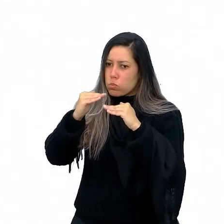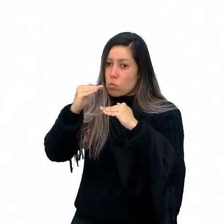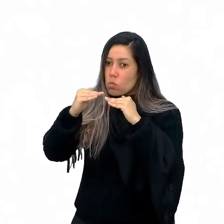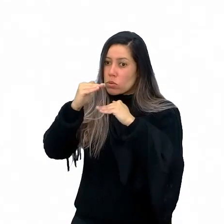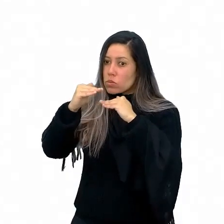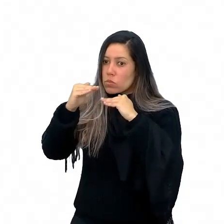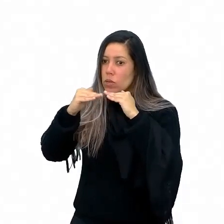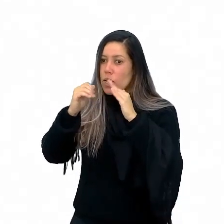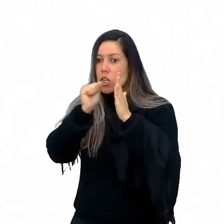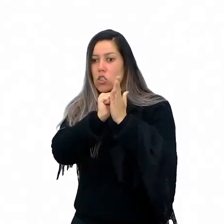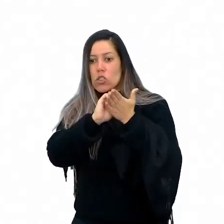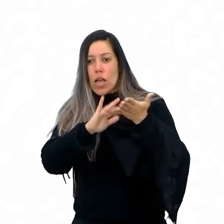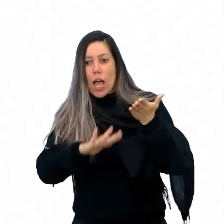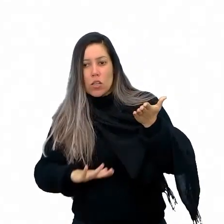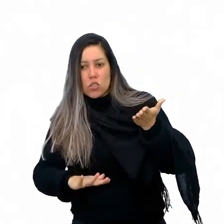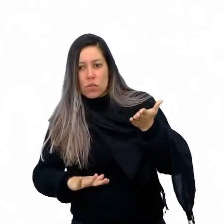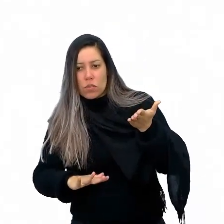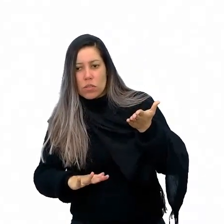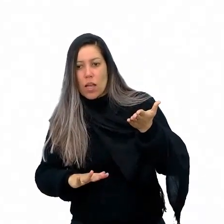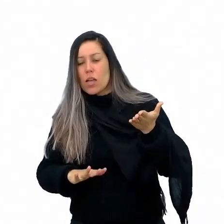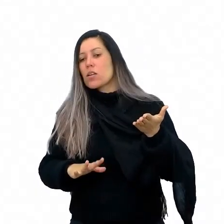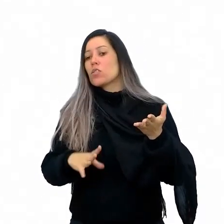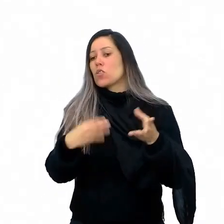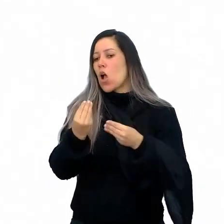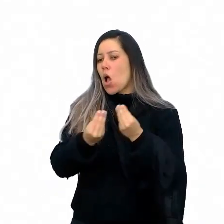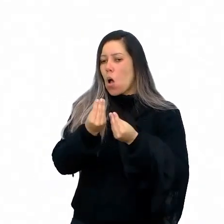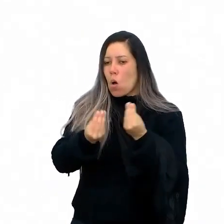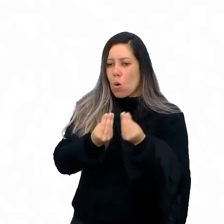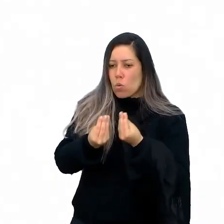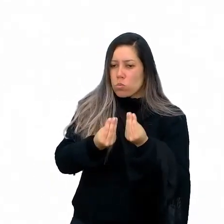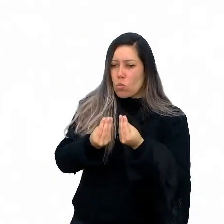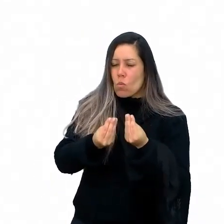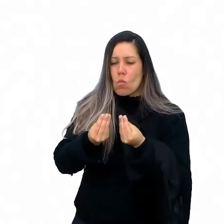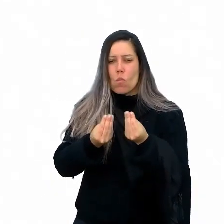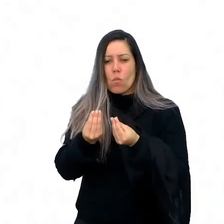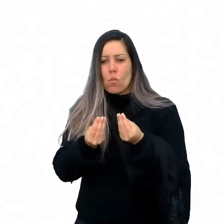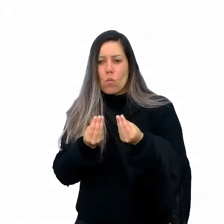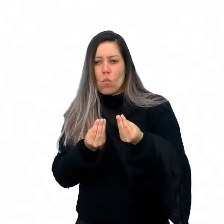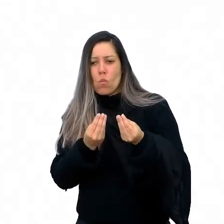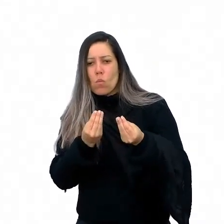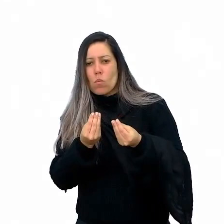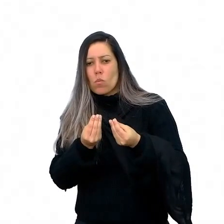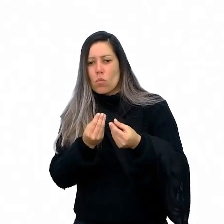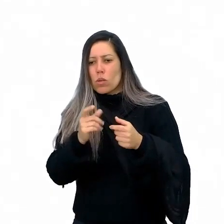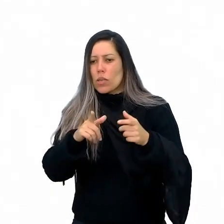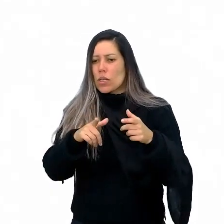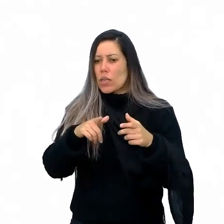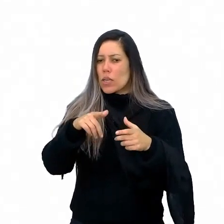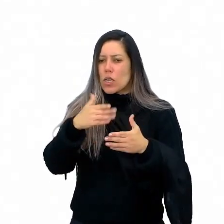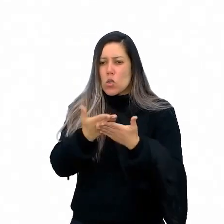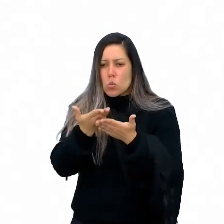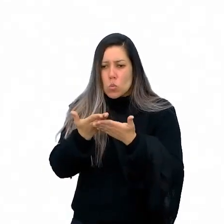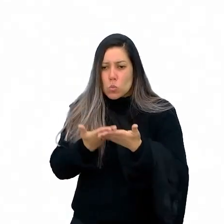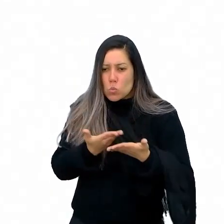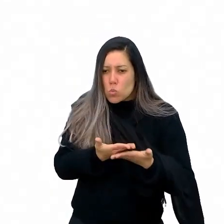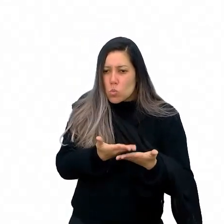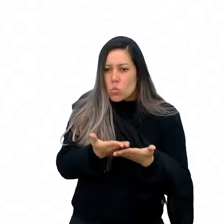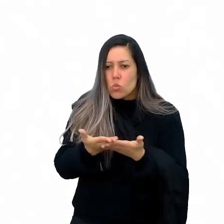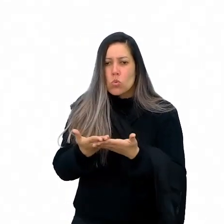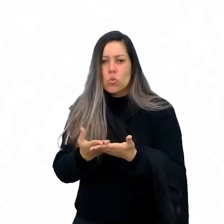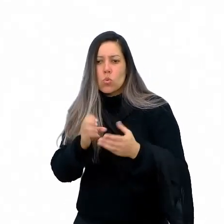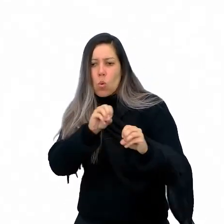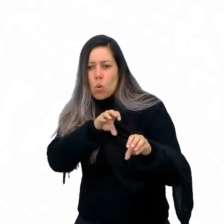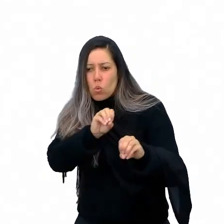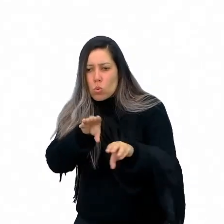trabalhado naquela formação, né, que nós utilizamos como referência. Vale lembrar, né, pessoal, que claro